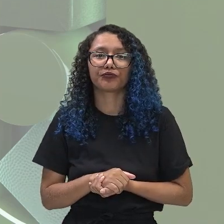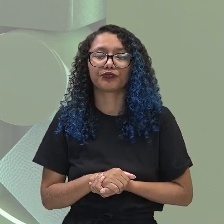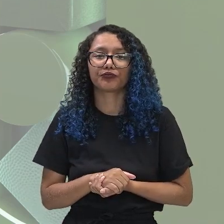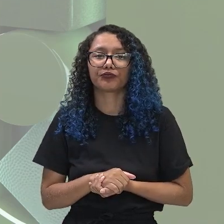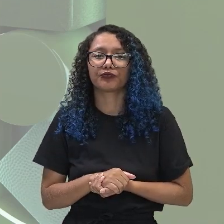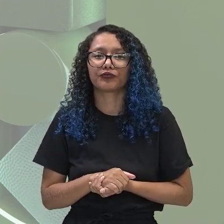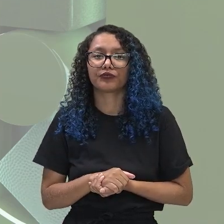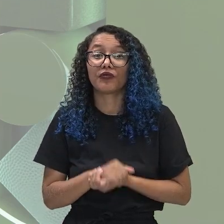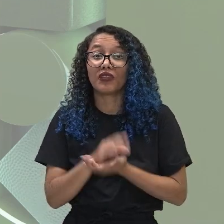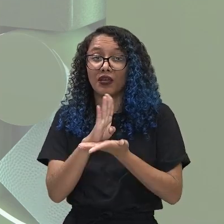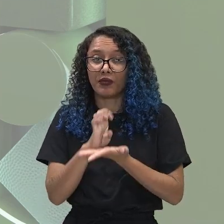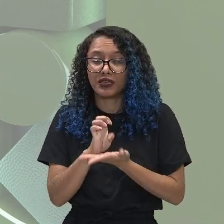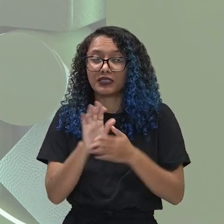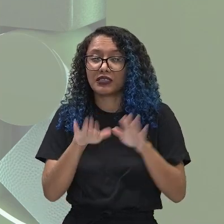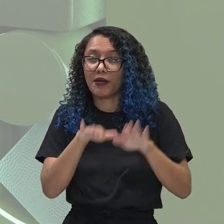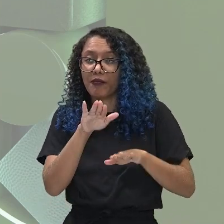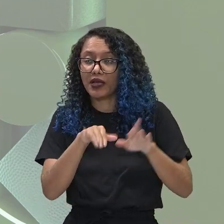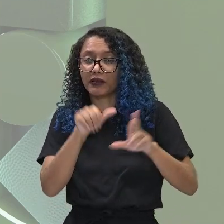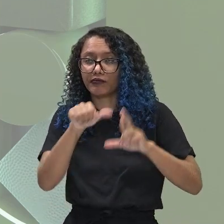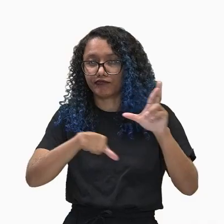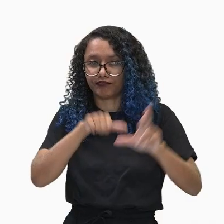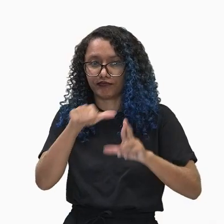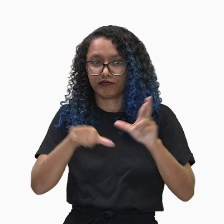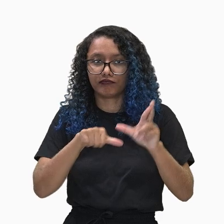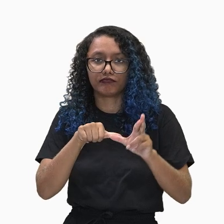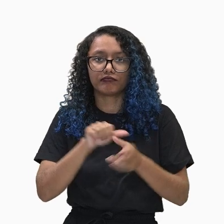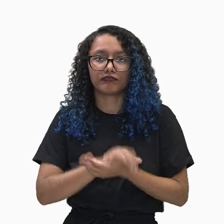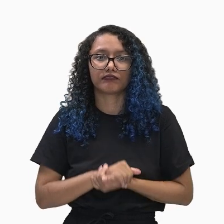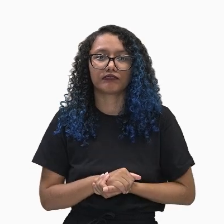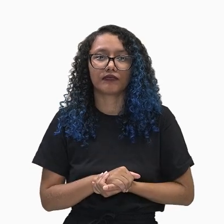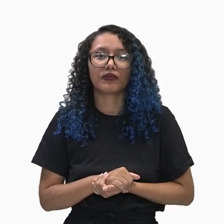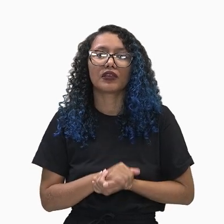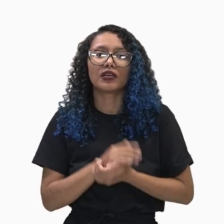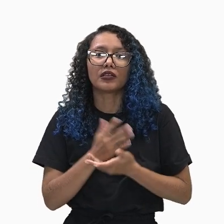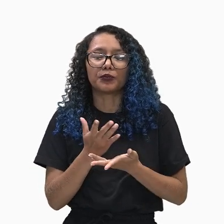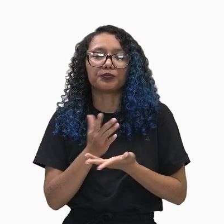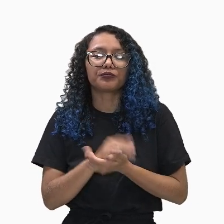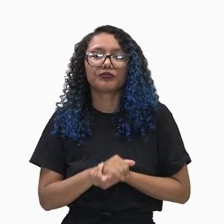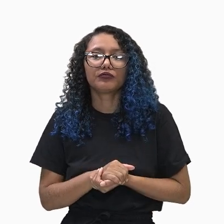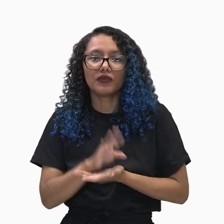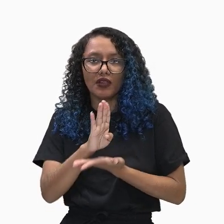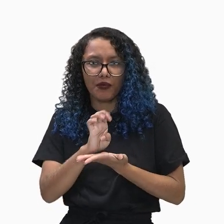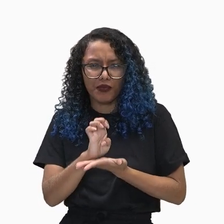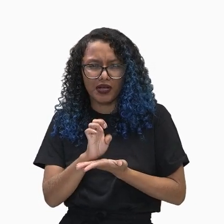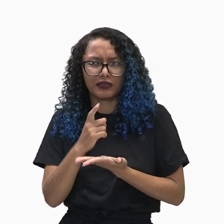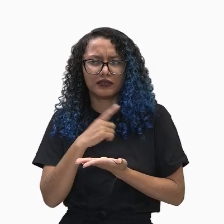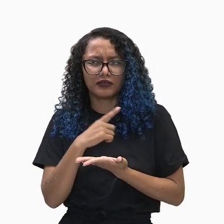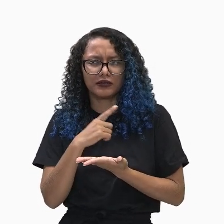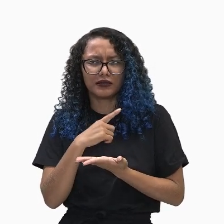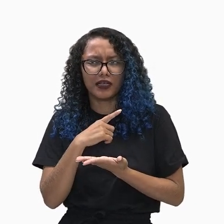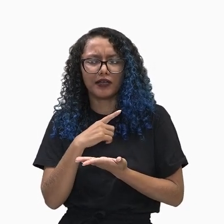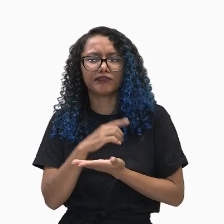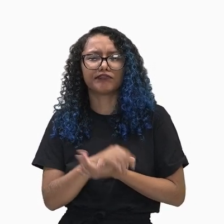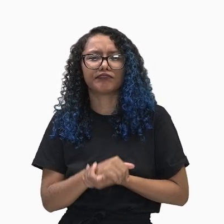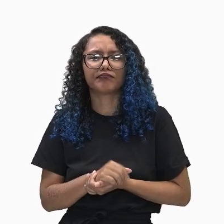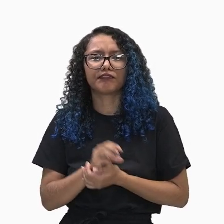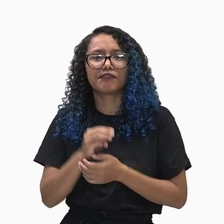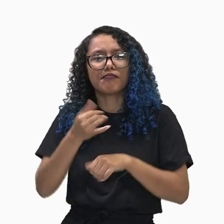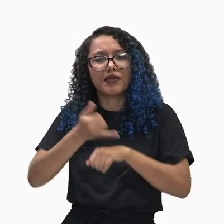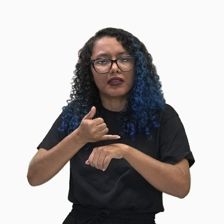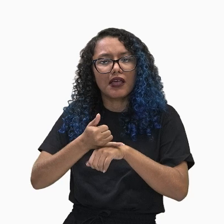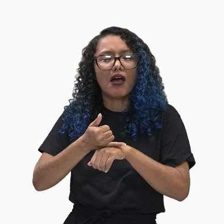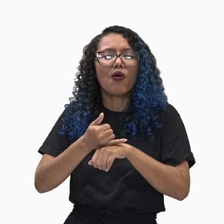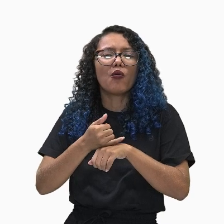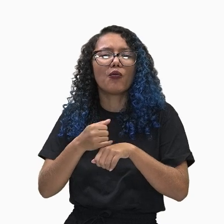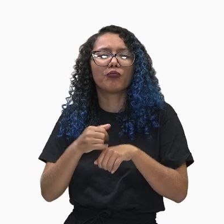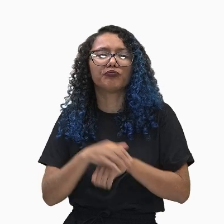sua reação. As bases de metais alcalinos e de metais alcalinos terrosos,